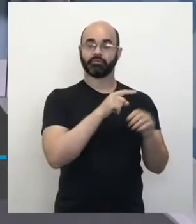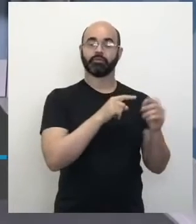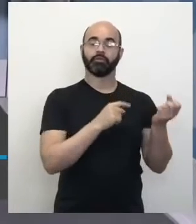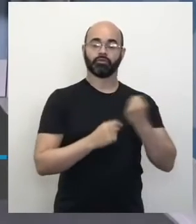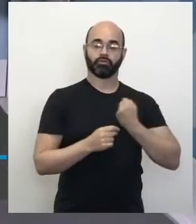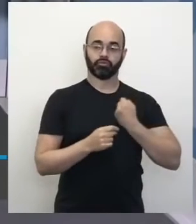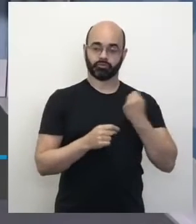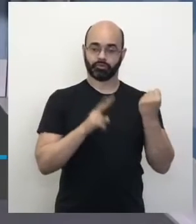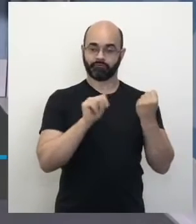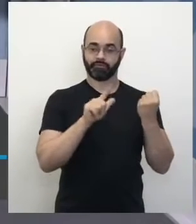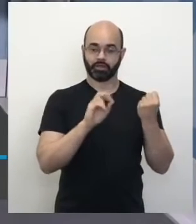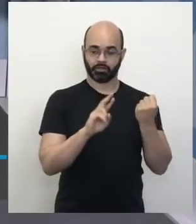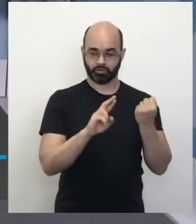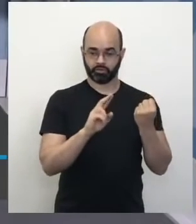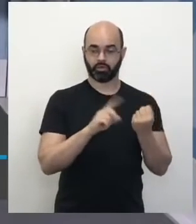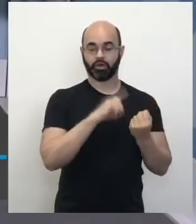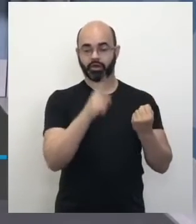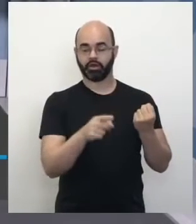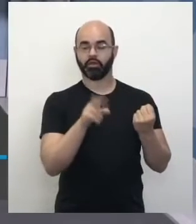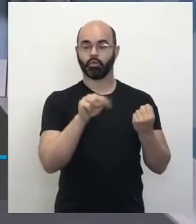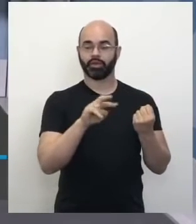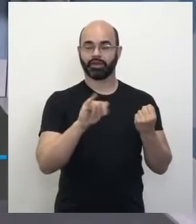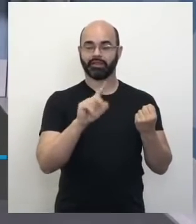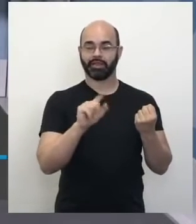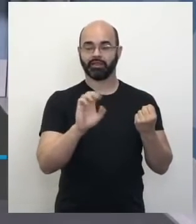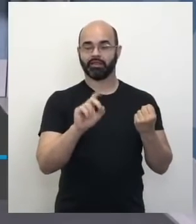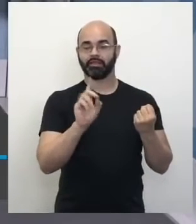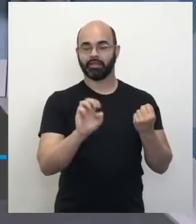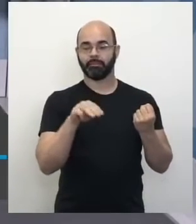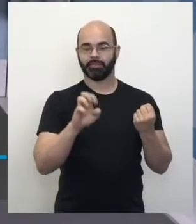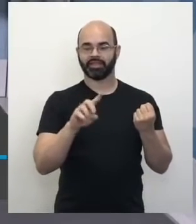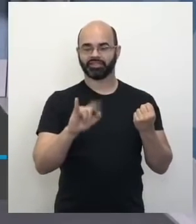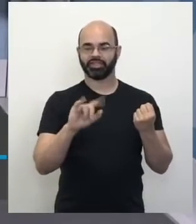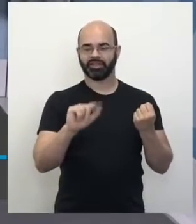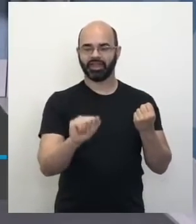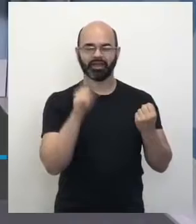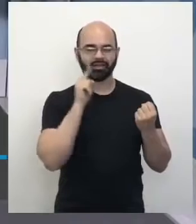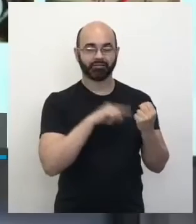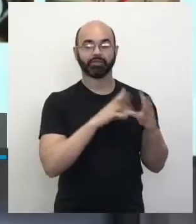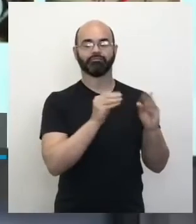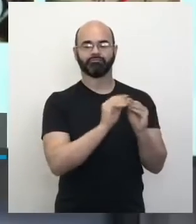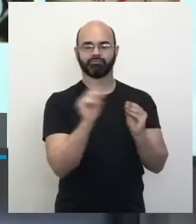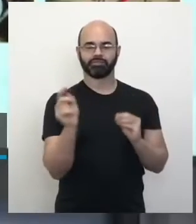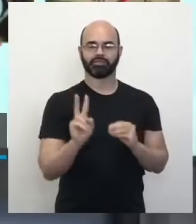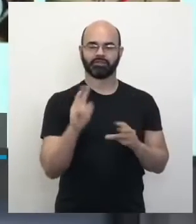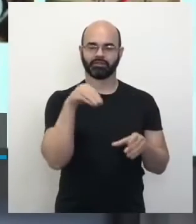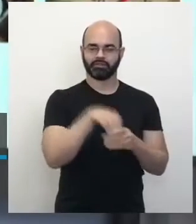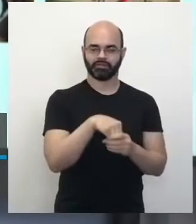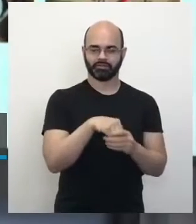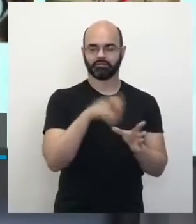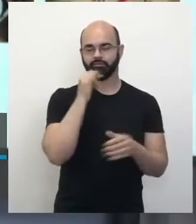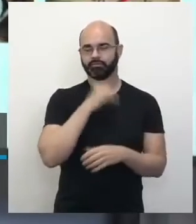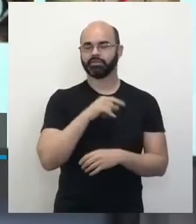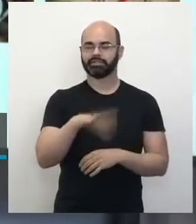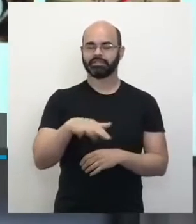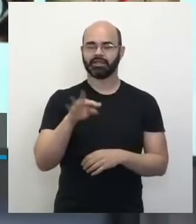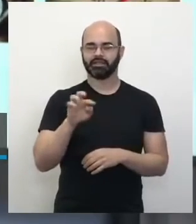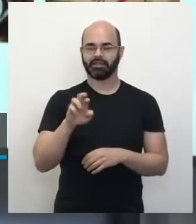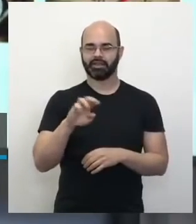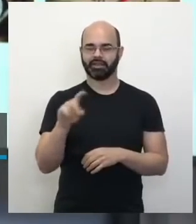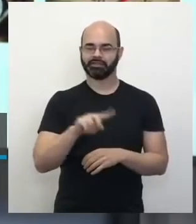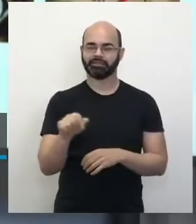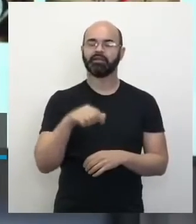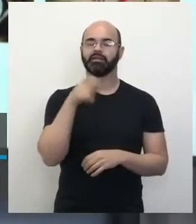valor, a unidade de medida e a grandeza vai estar lá. Pode ser, né? verdade. Vai acontecer bastante vezes isso daí. Por exemplo, na sala de Tereza tinha